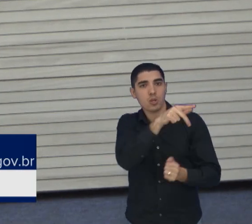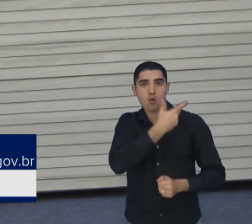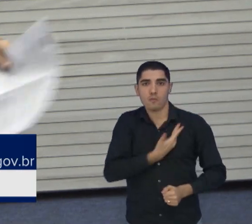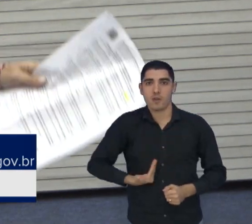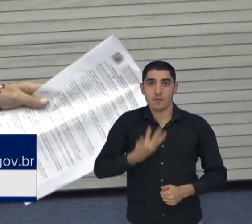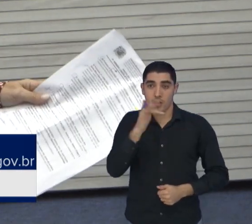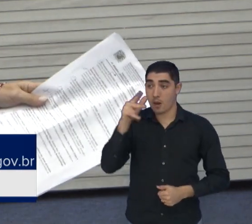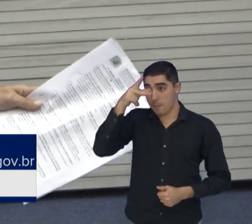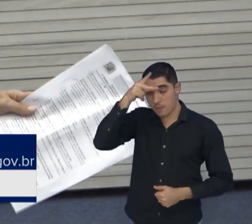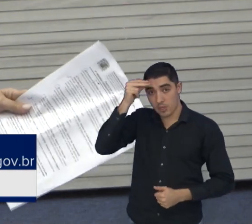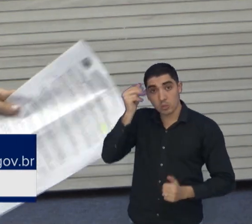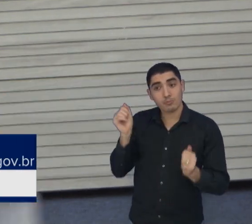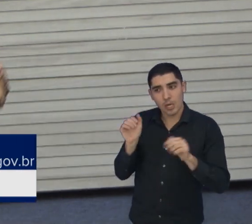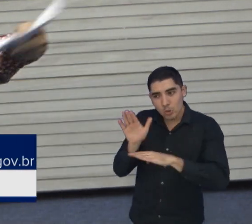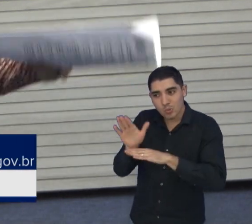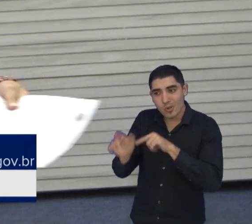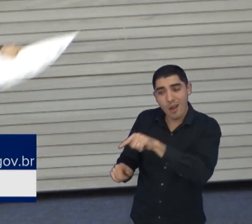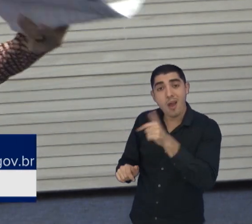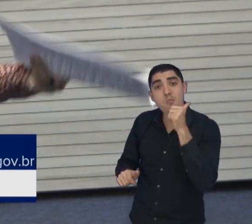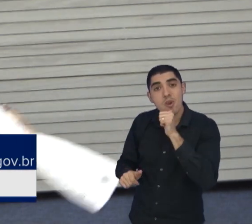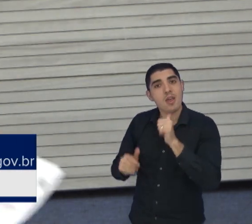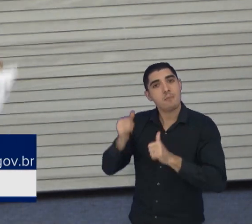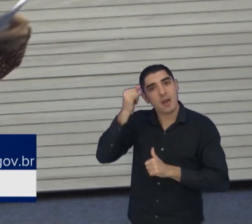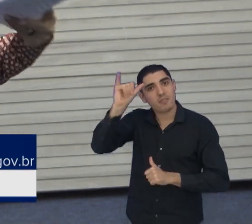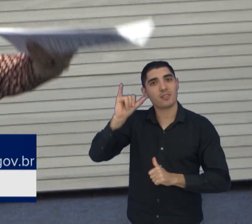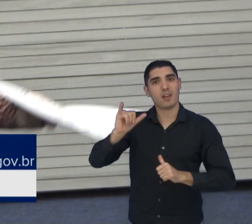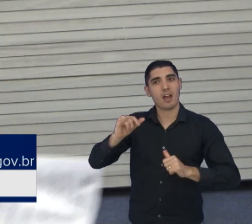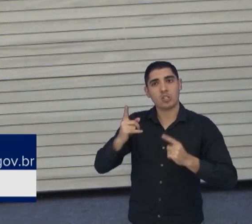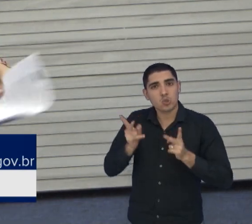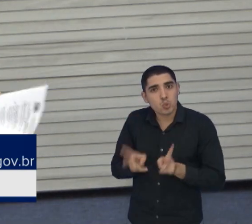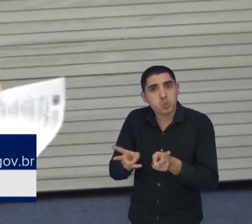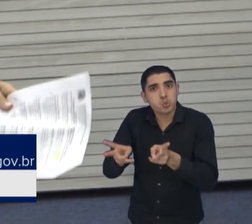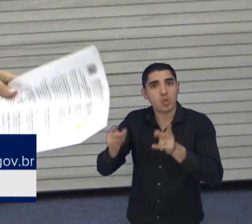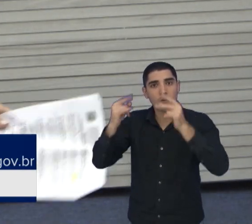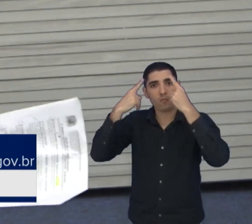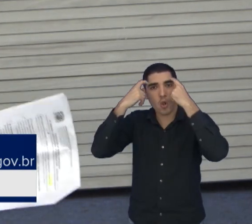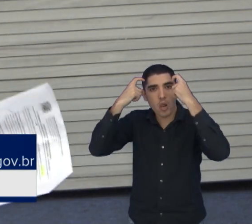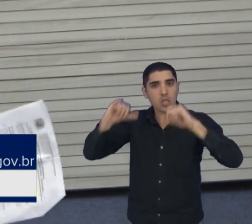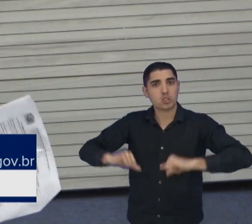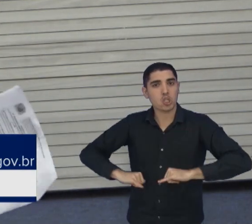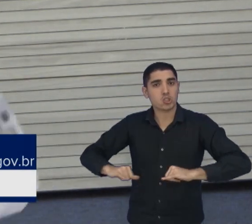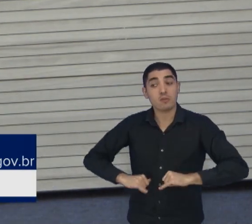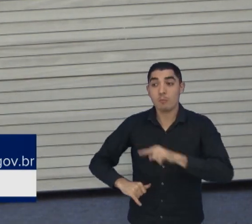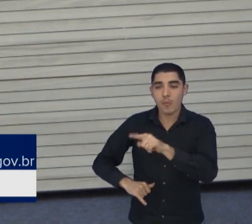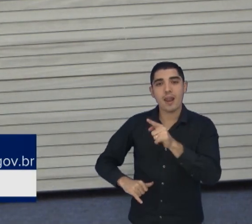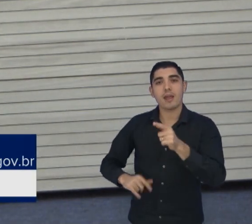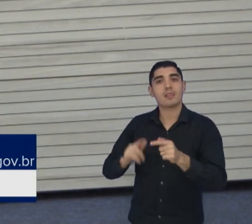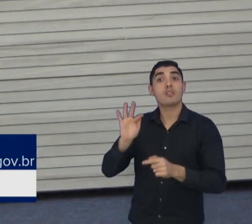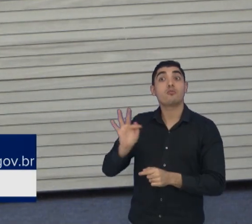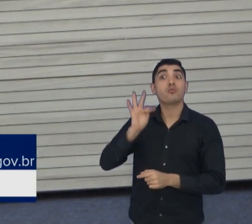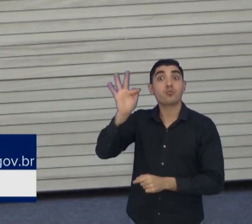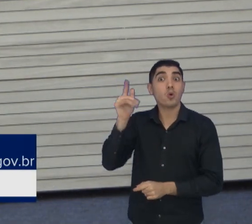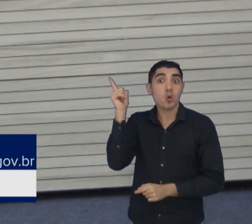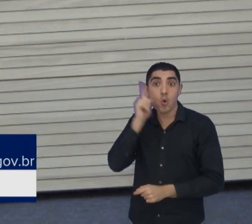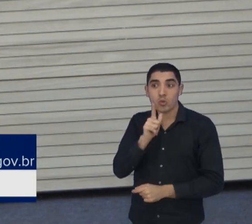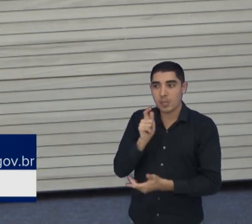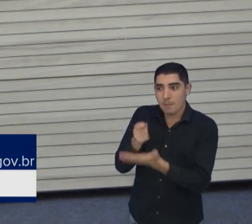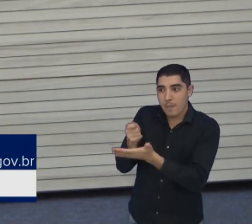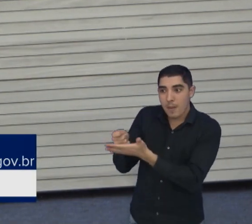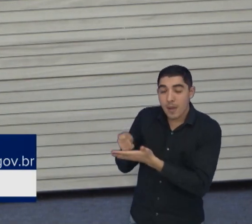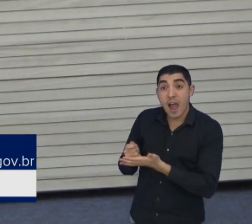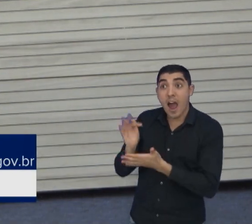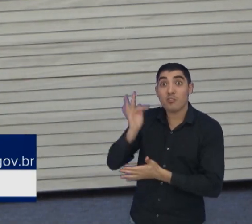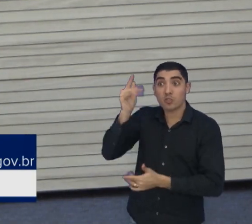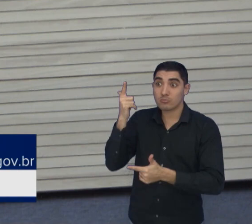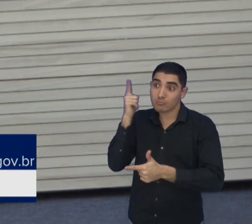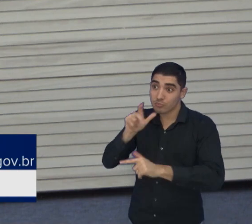auxílio para sair dessa situação de violência, para depois tomar sua vida normal e não precisar mais desse auxílio. Então, pensando nisso, no aumento